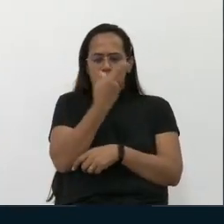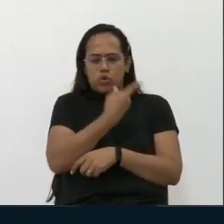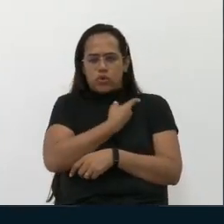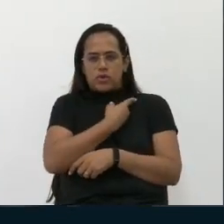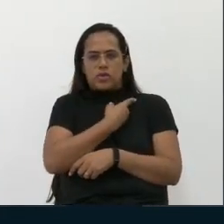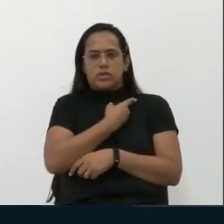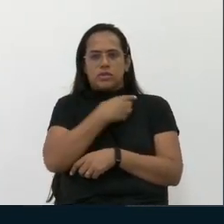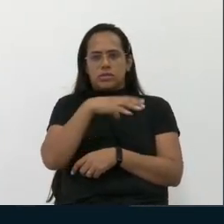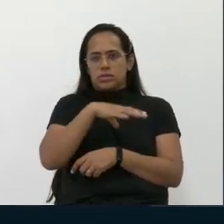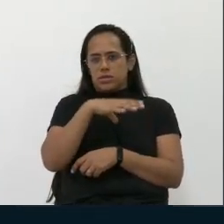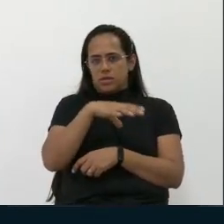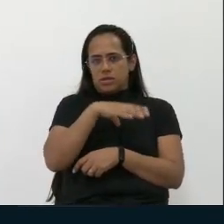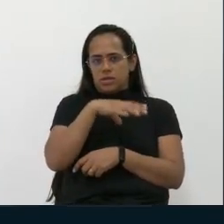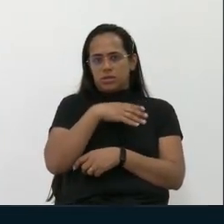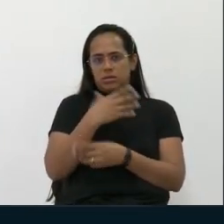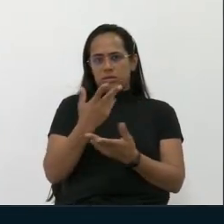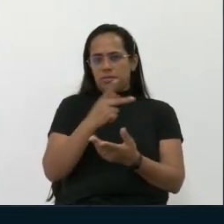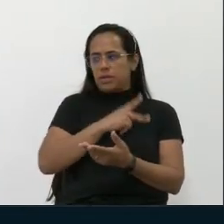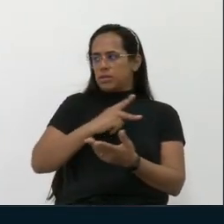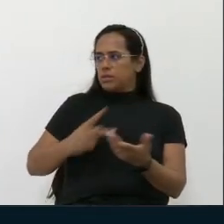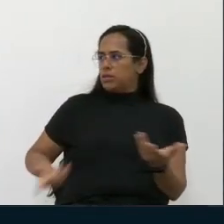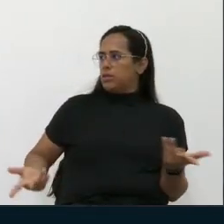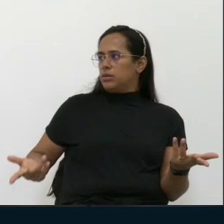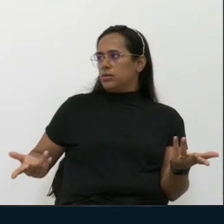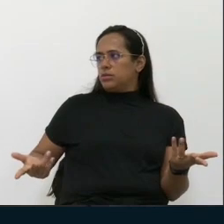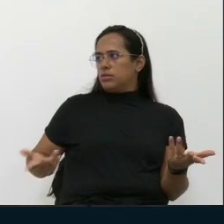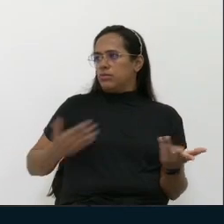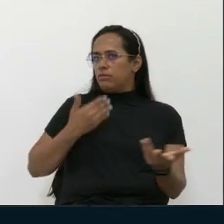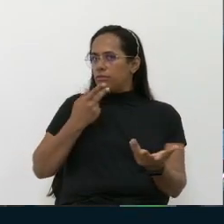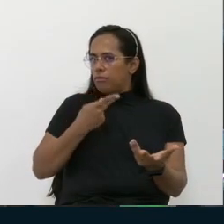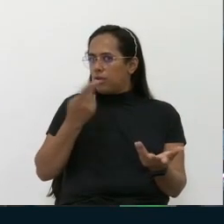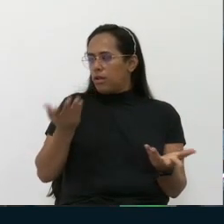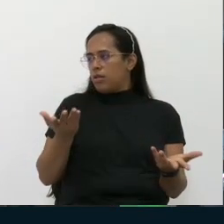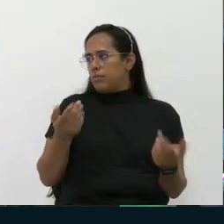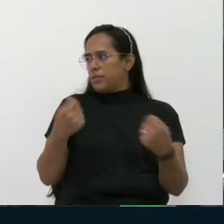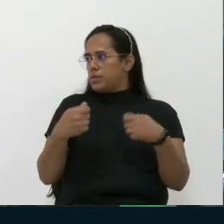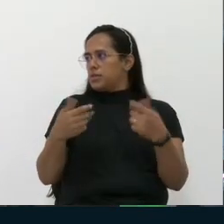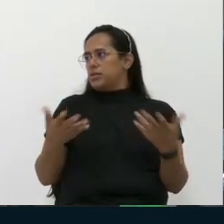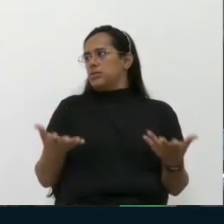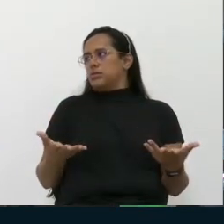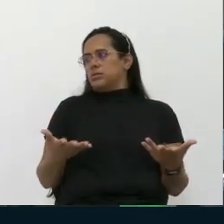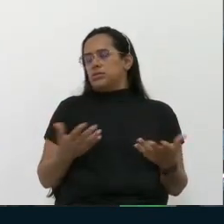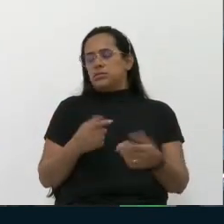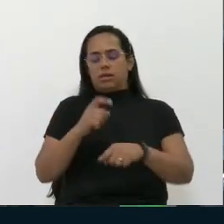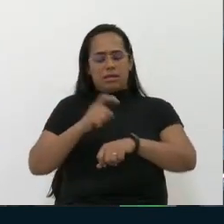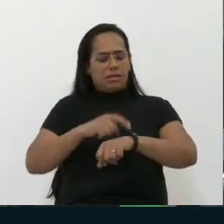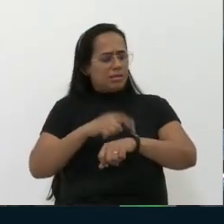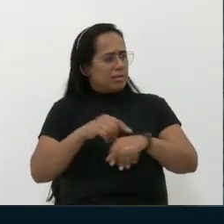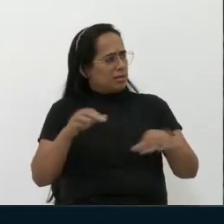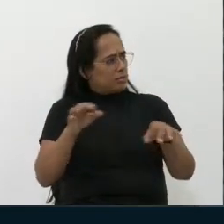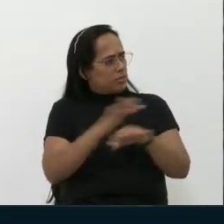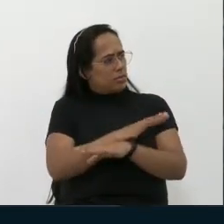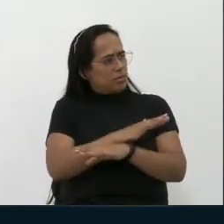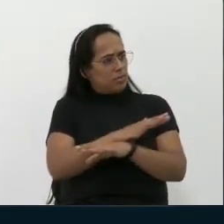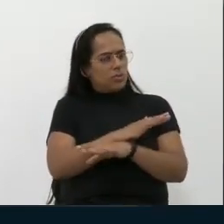Presidente, eu não consigo terminar minha fala. Pela ordem, presidente. Vereador, já acabou o tempo, vereador. Pelo